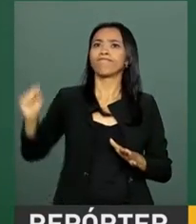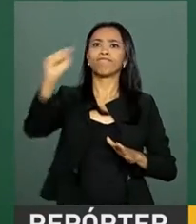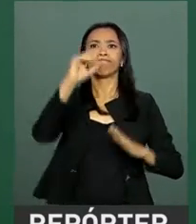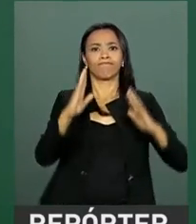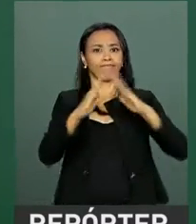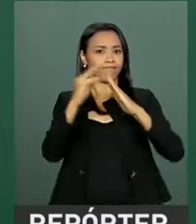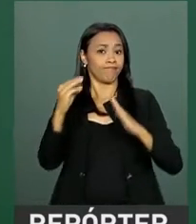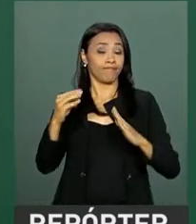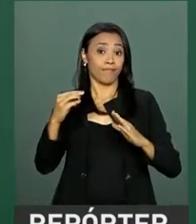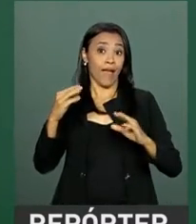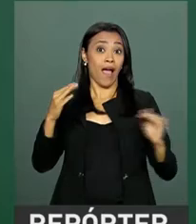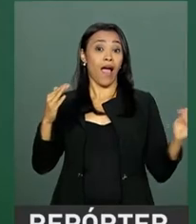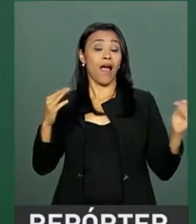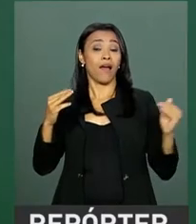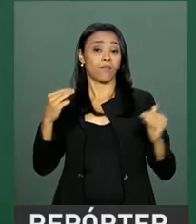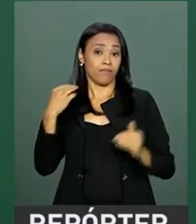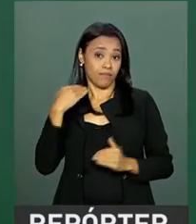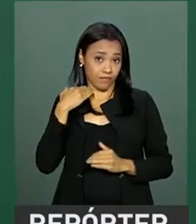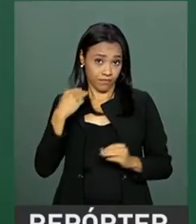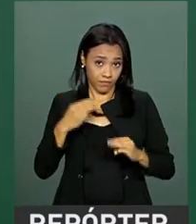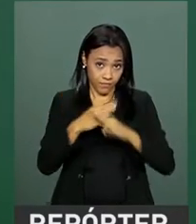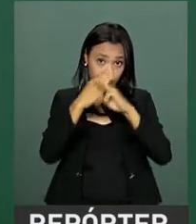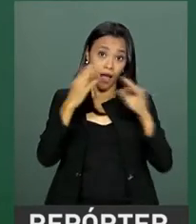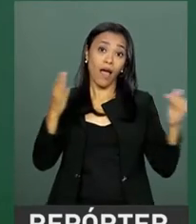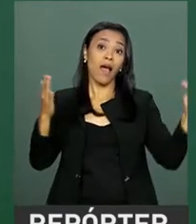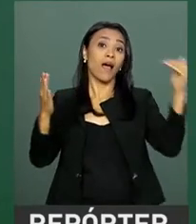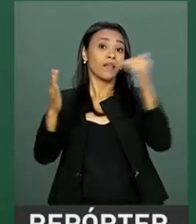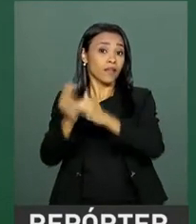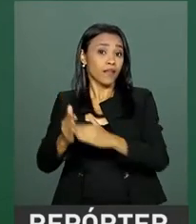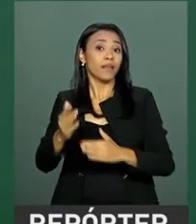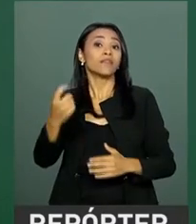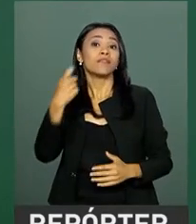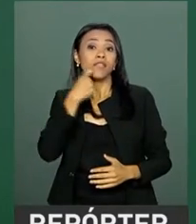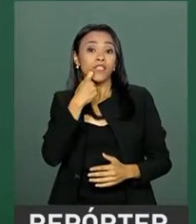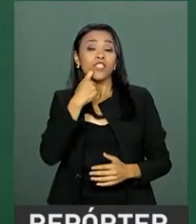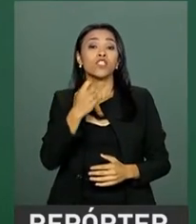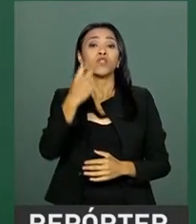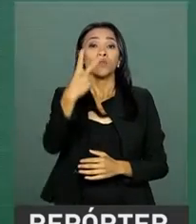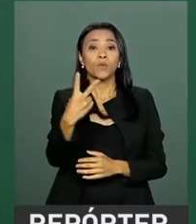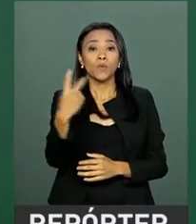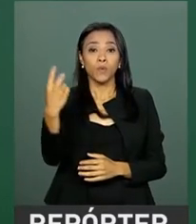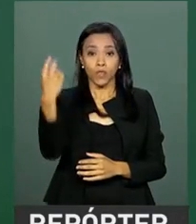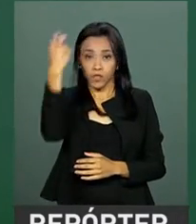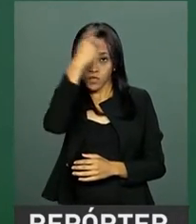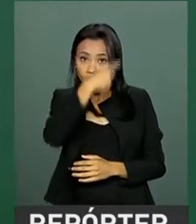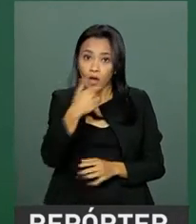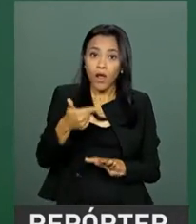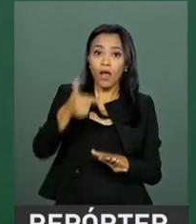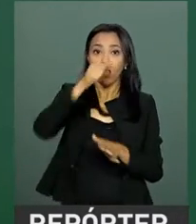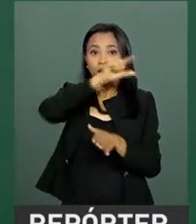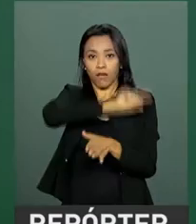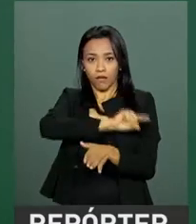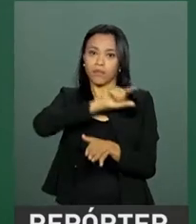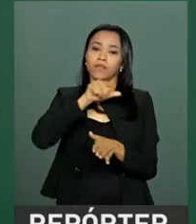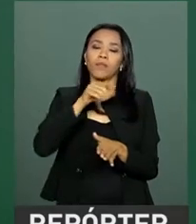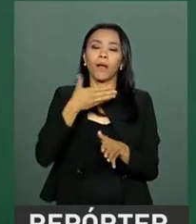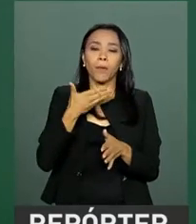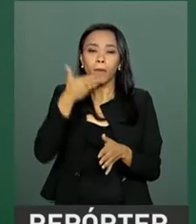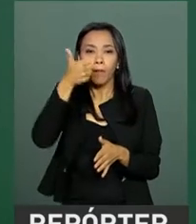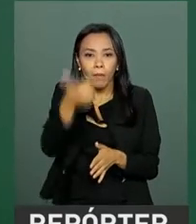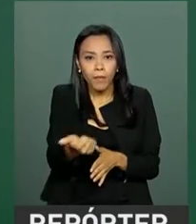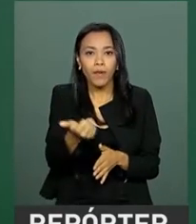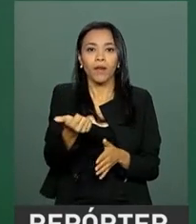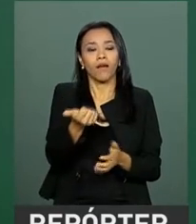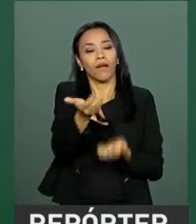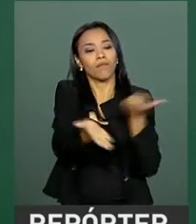a próxima sexta-feira, 2 horas de antecedência, para que possamos trazer um melhor atendimento